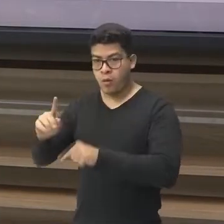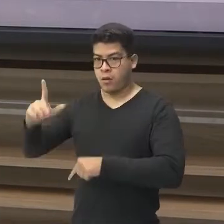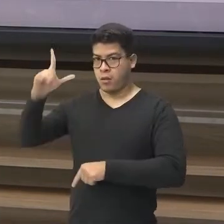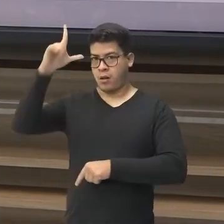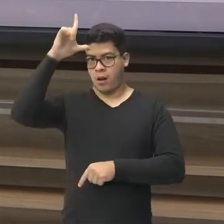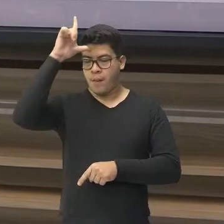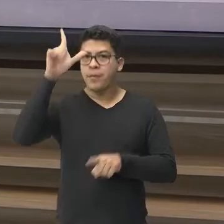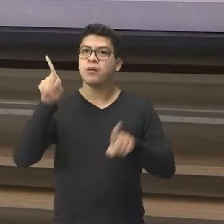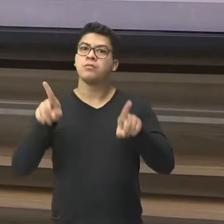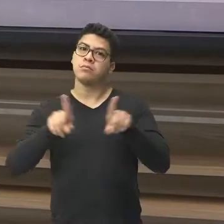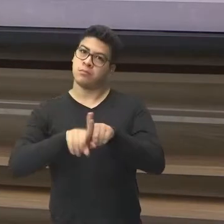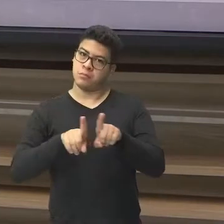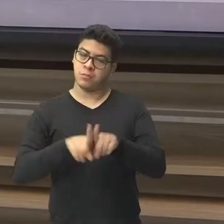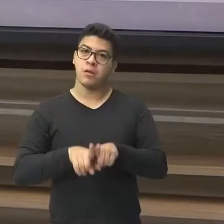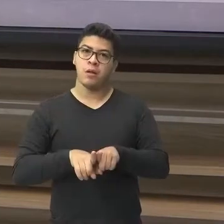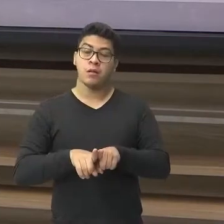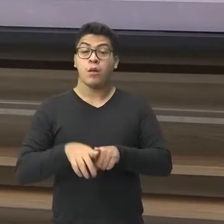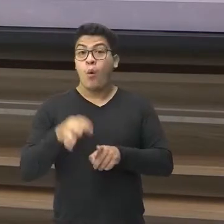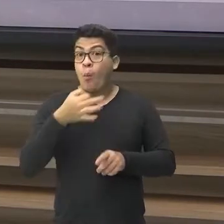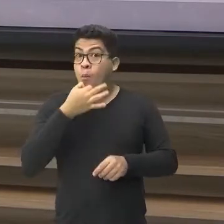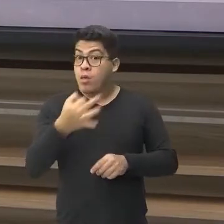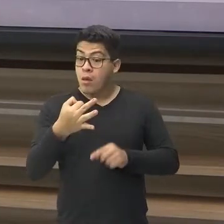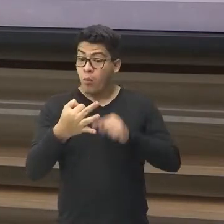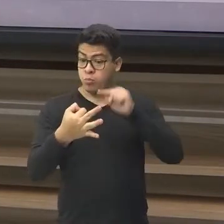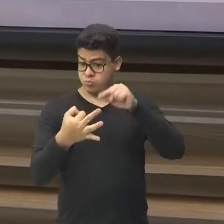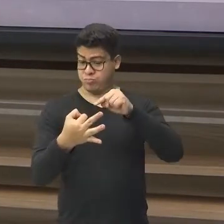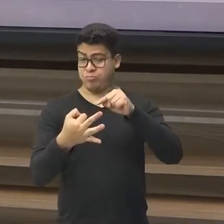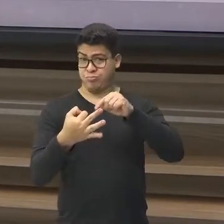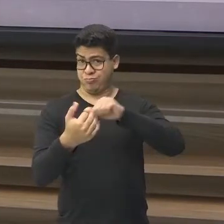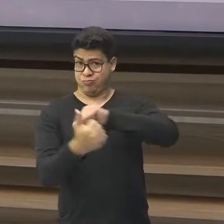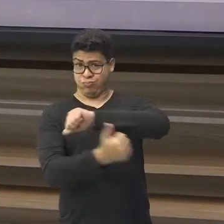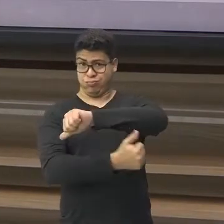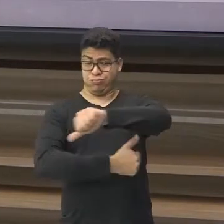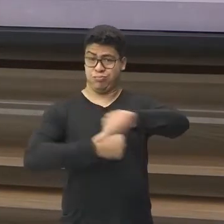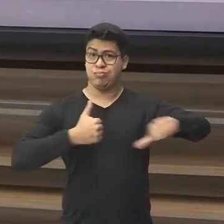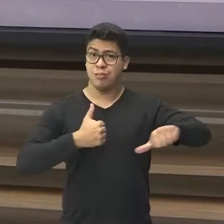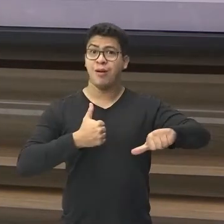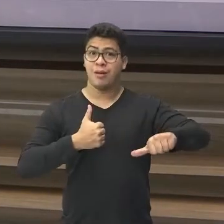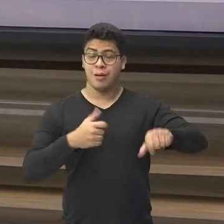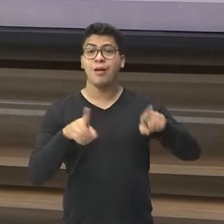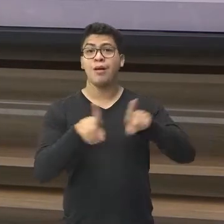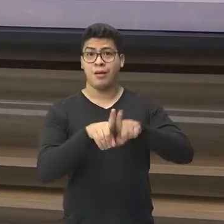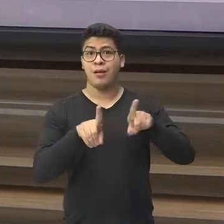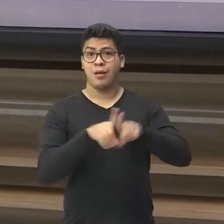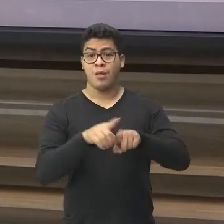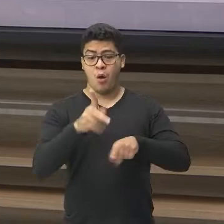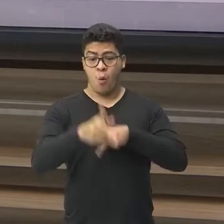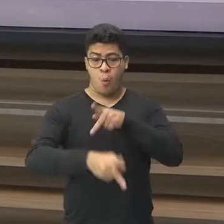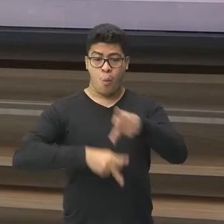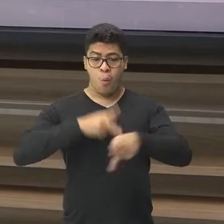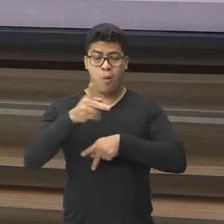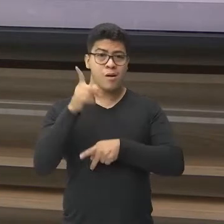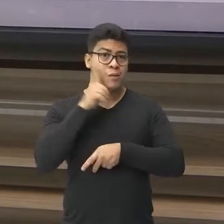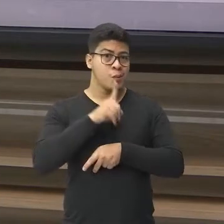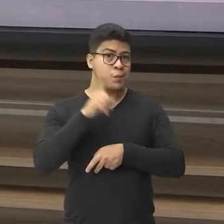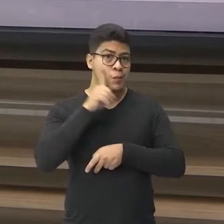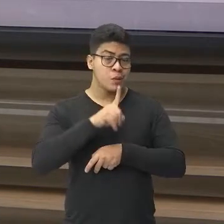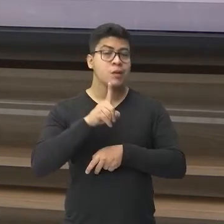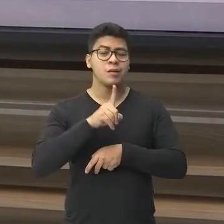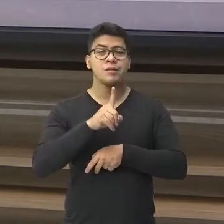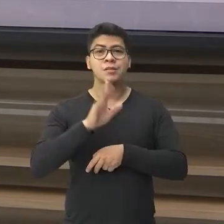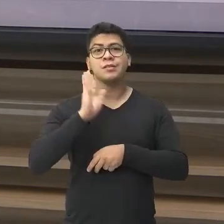muda, inclusive, a opinião da população estadunidense, que até então não queria que o país se envolvesse na